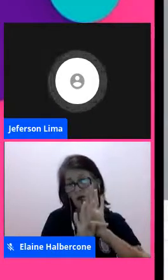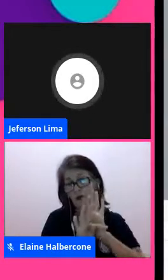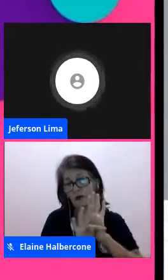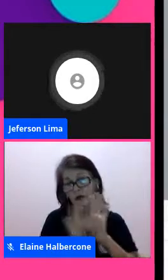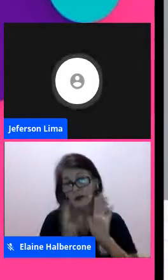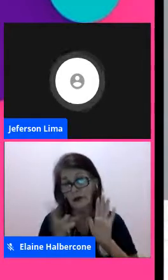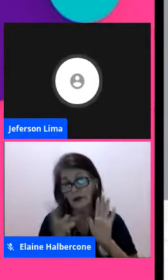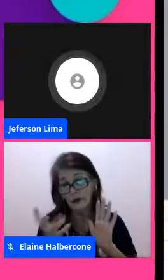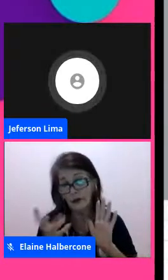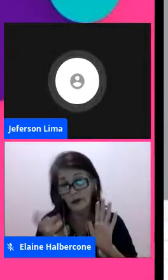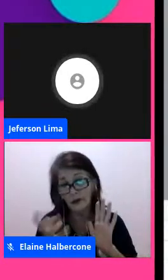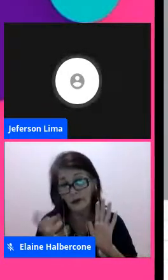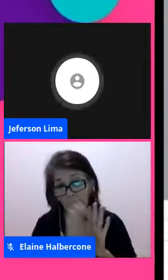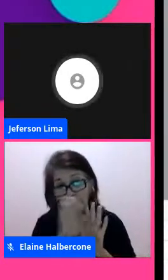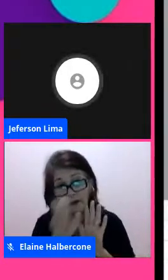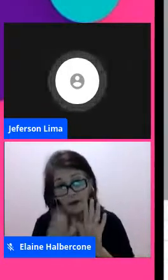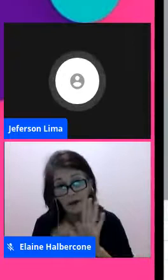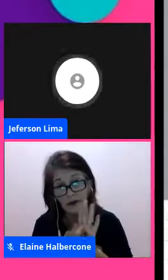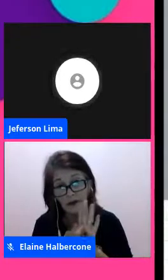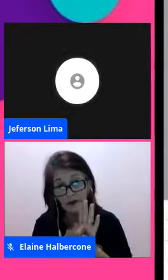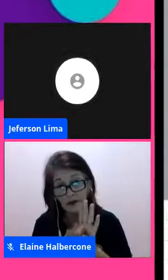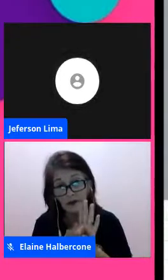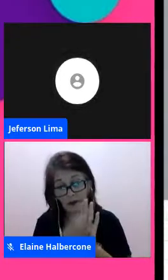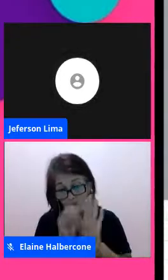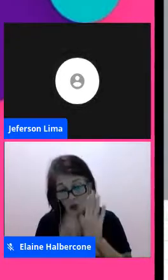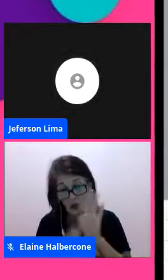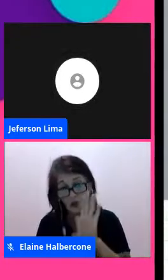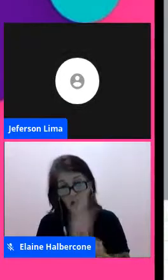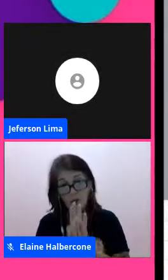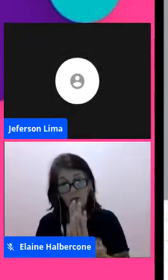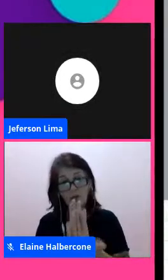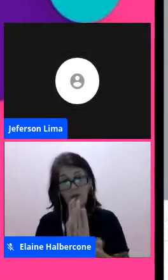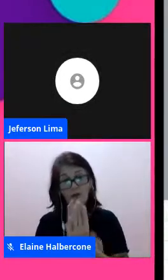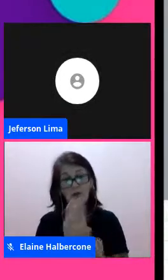Ele não escapou line breaks.